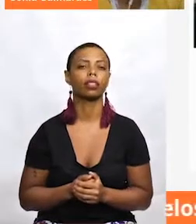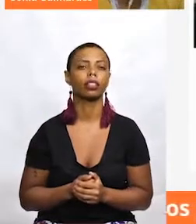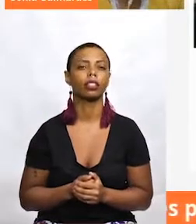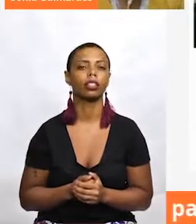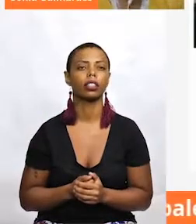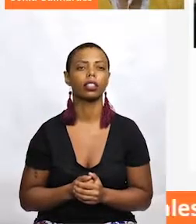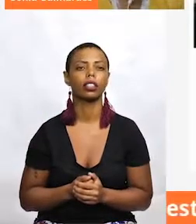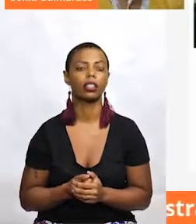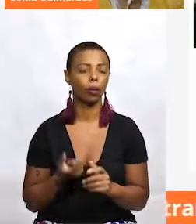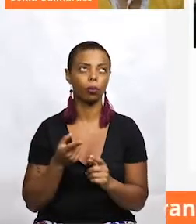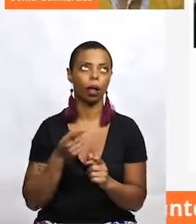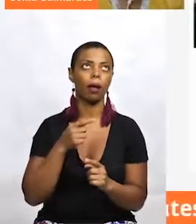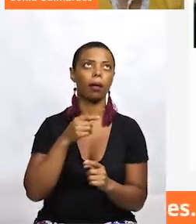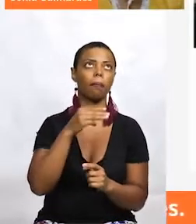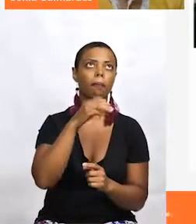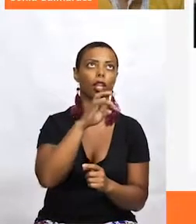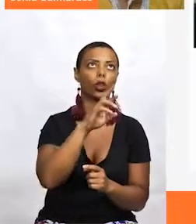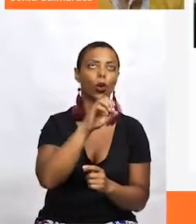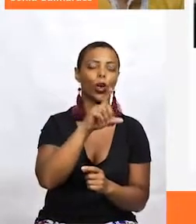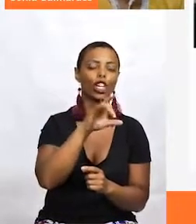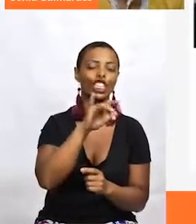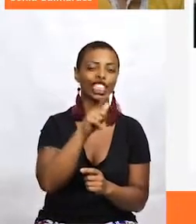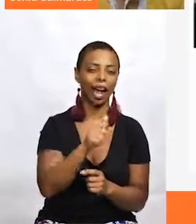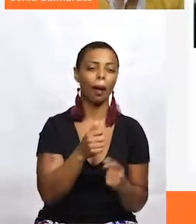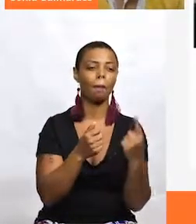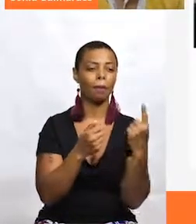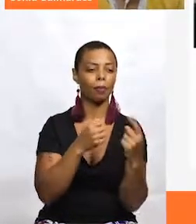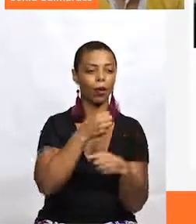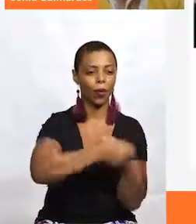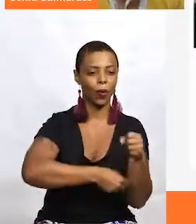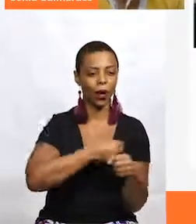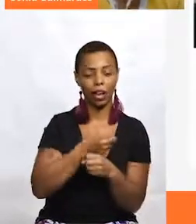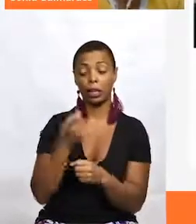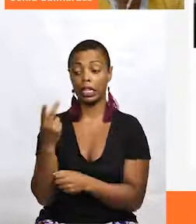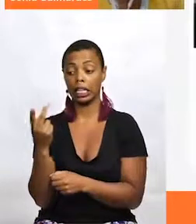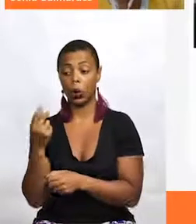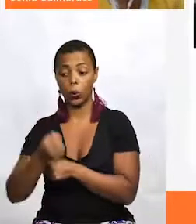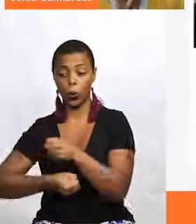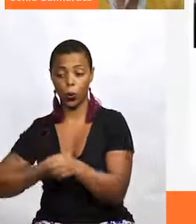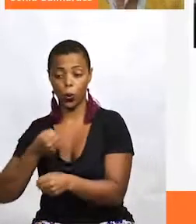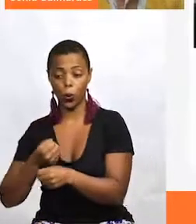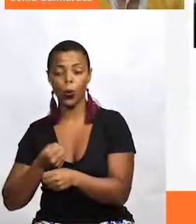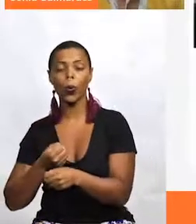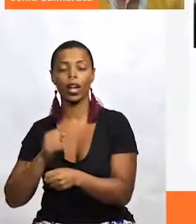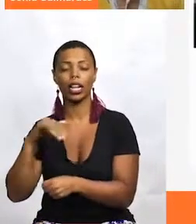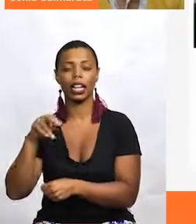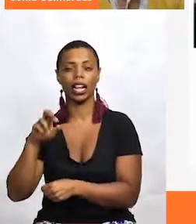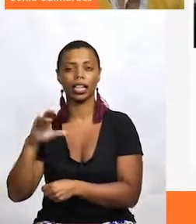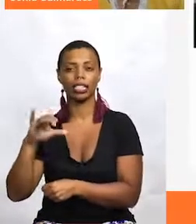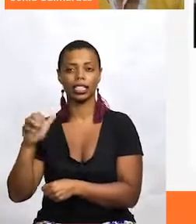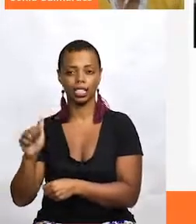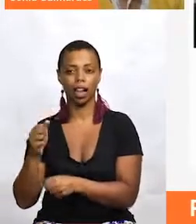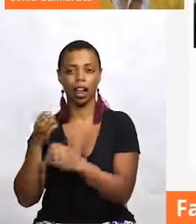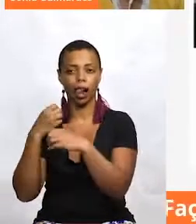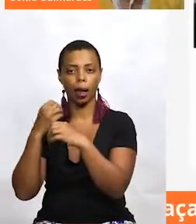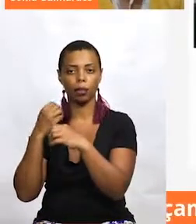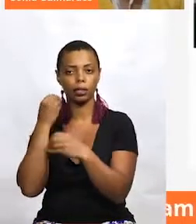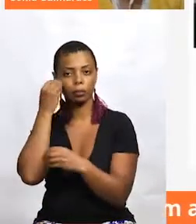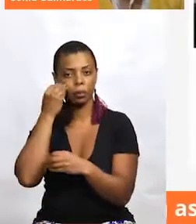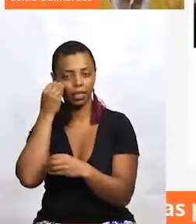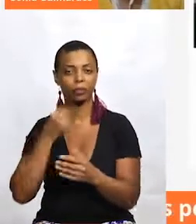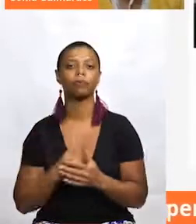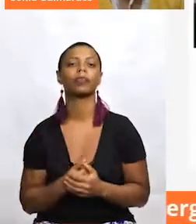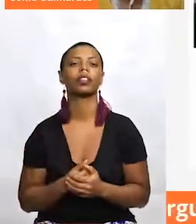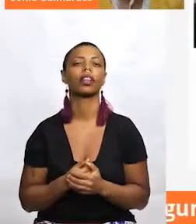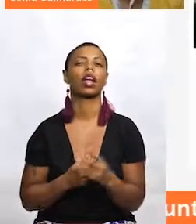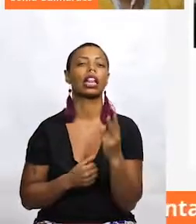Metrologia no primeiro ano e dou aula de inércia no segundo ano, laboratório experimental de inércia no segundo ano. No terceiro ano, eles vão